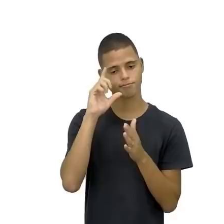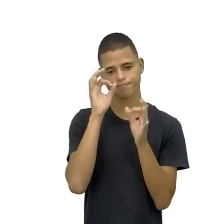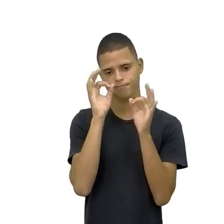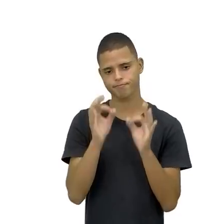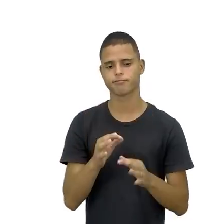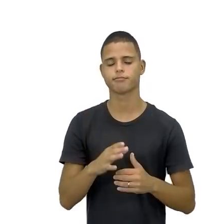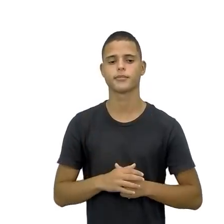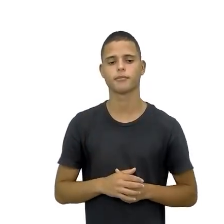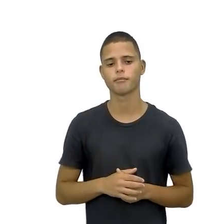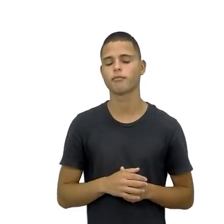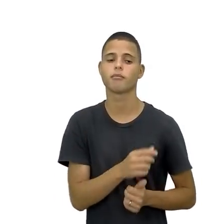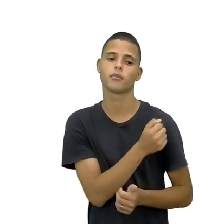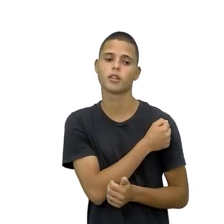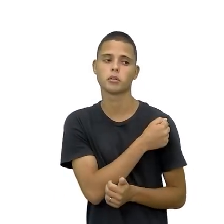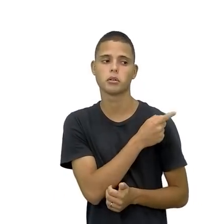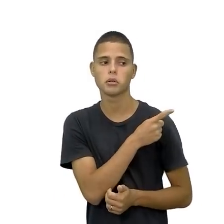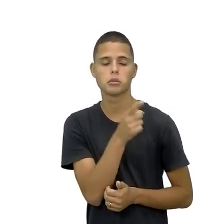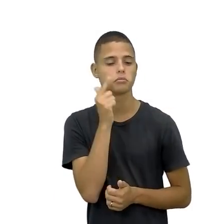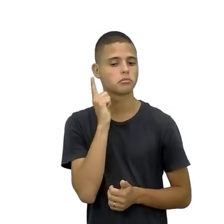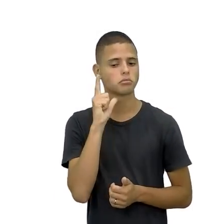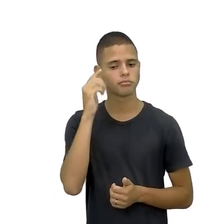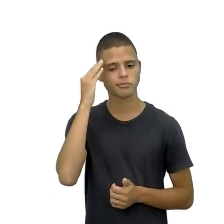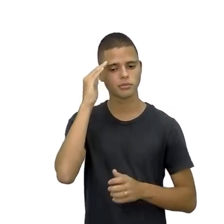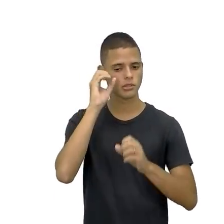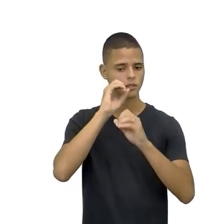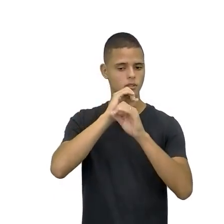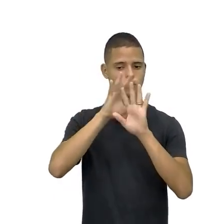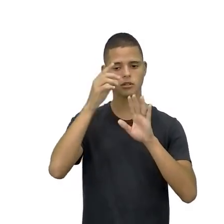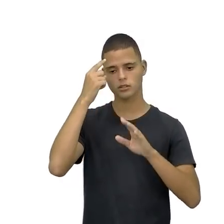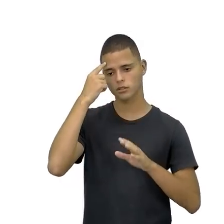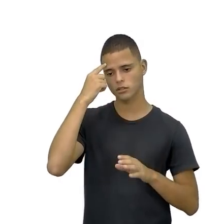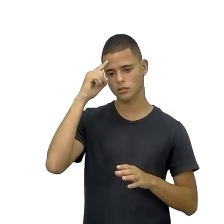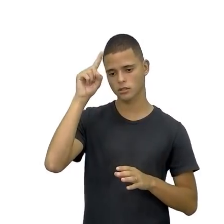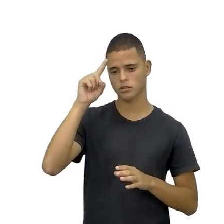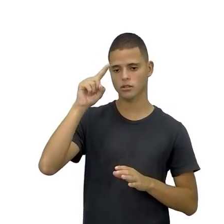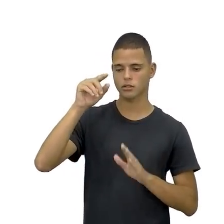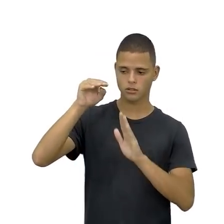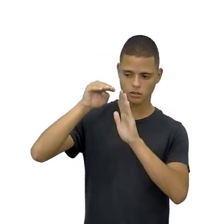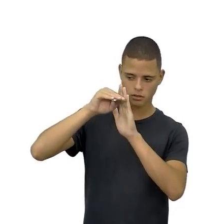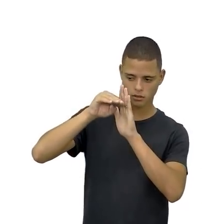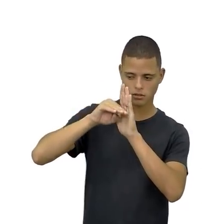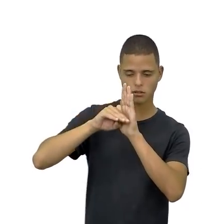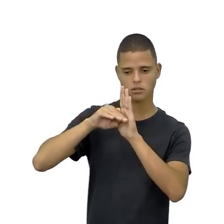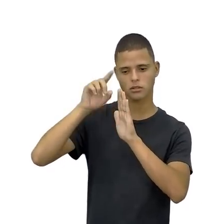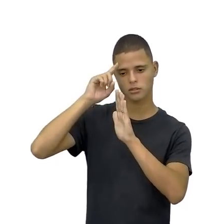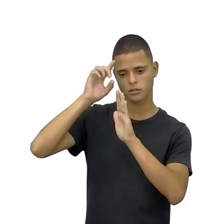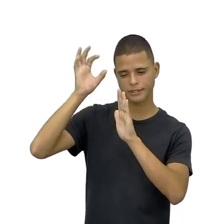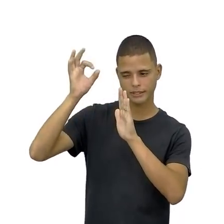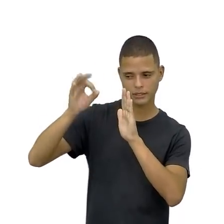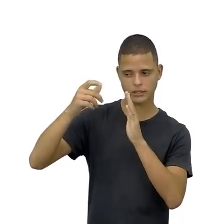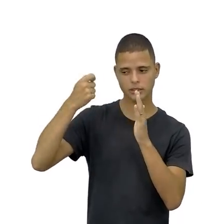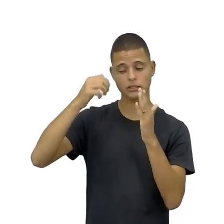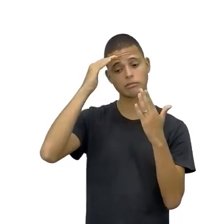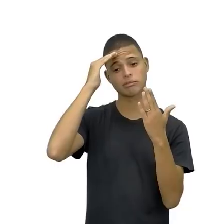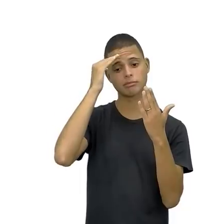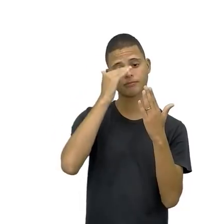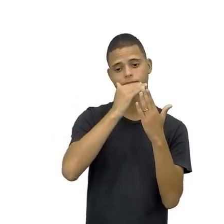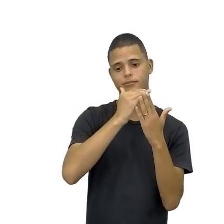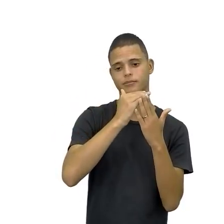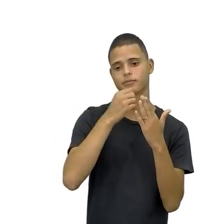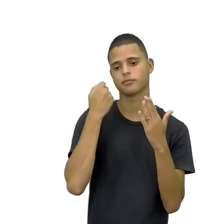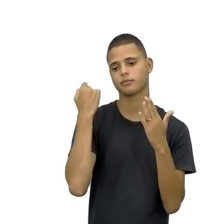eles possam também entender que essa ideia do cronograma, de datas, isso é importante para que haja